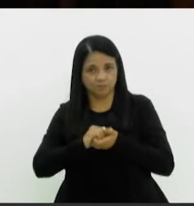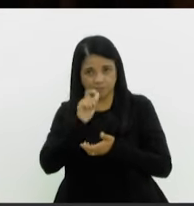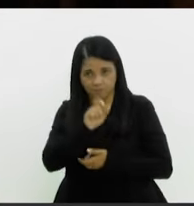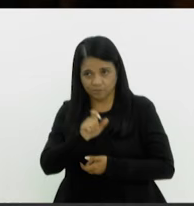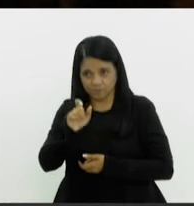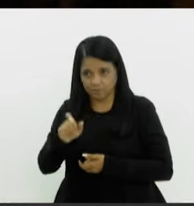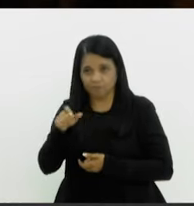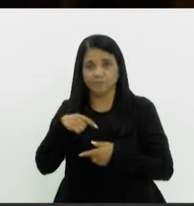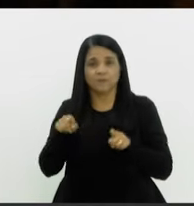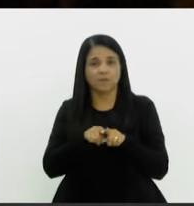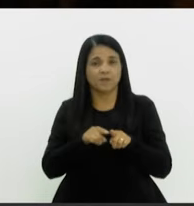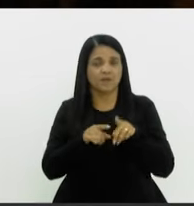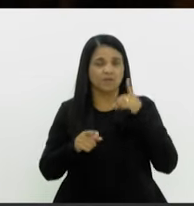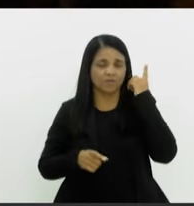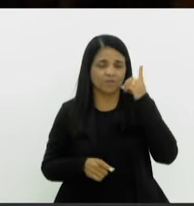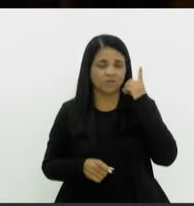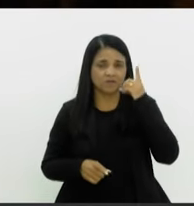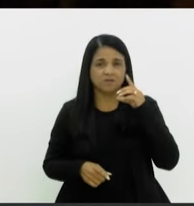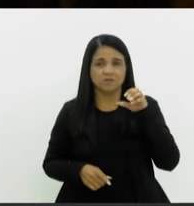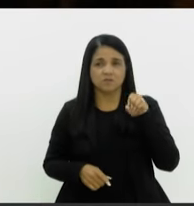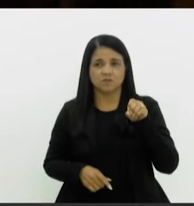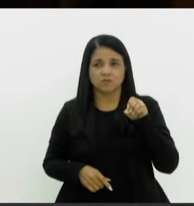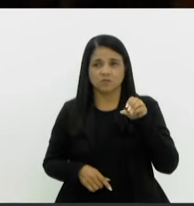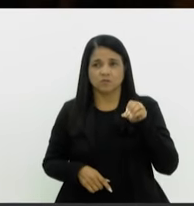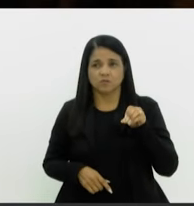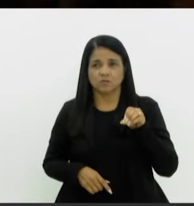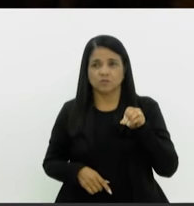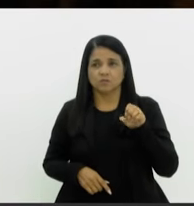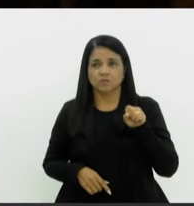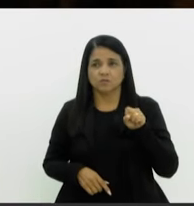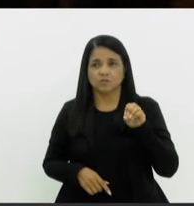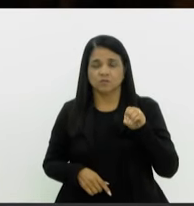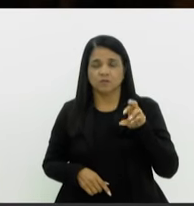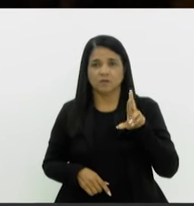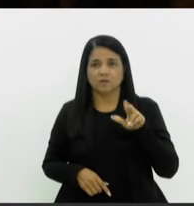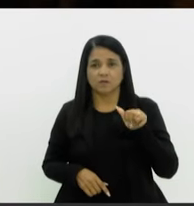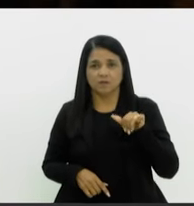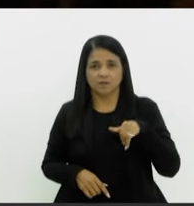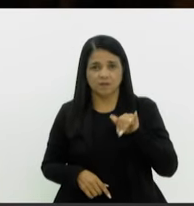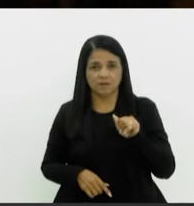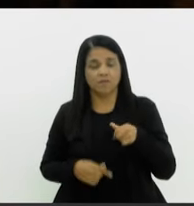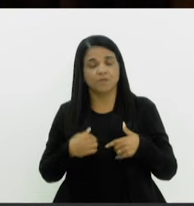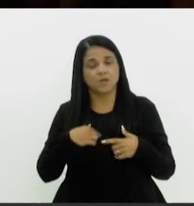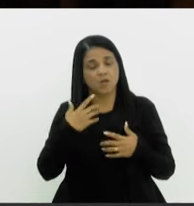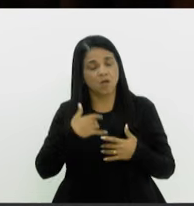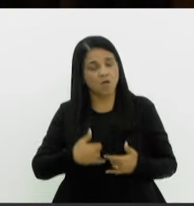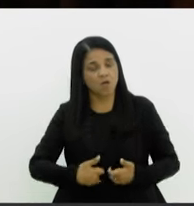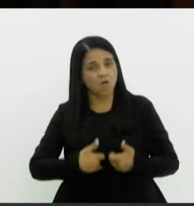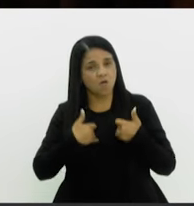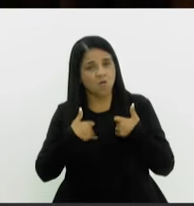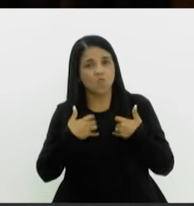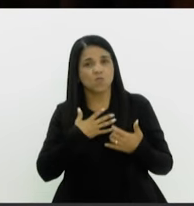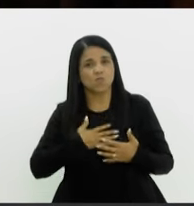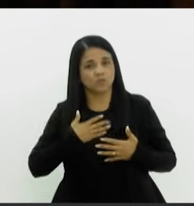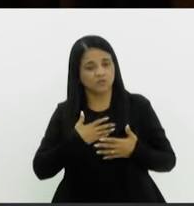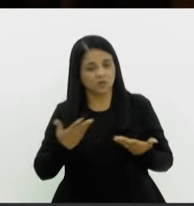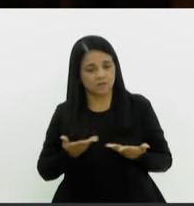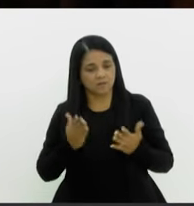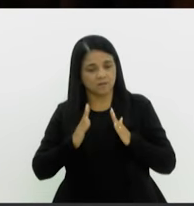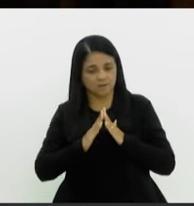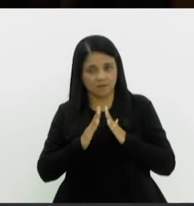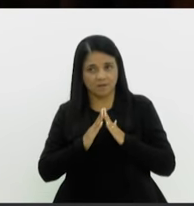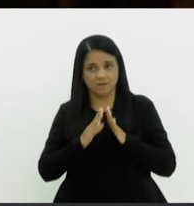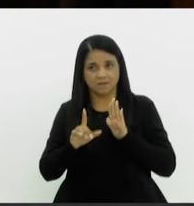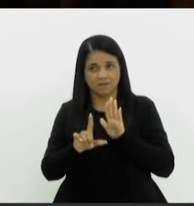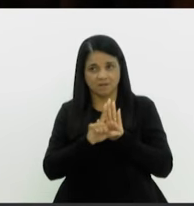querida deputada Soraia já e eh falei para ela aqui que é uma honra realmente estar nessa casa eu sei que o adiantado